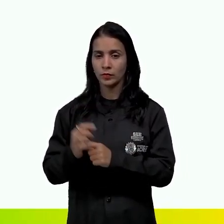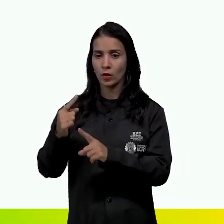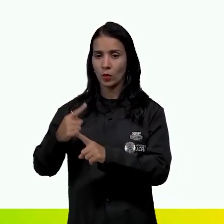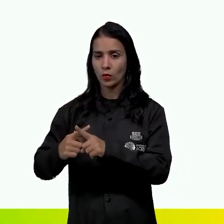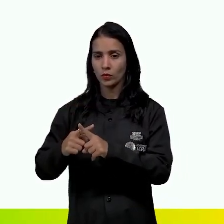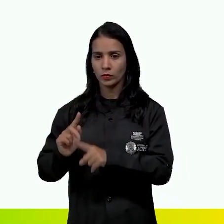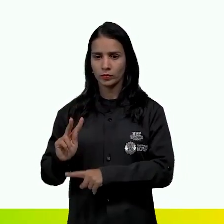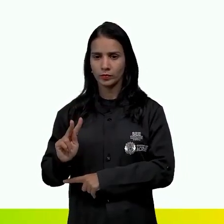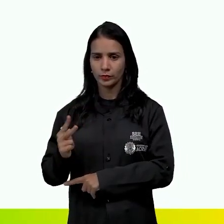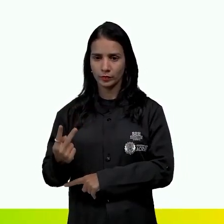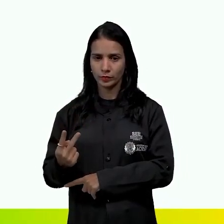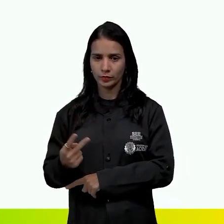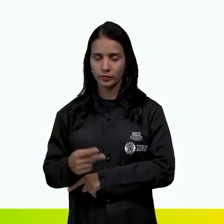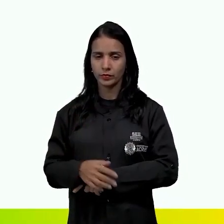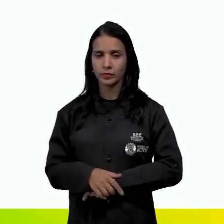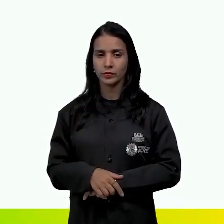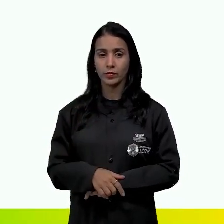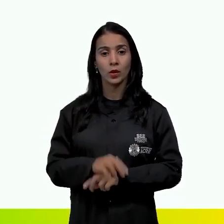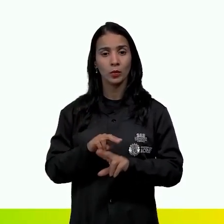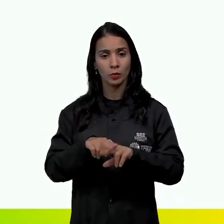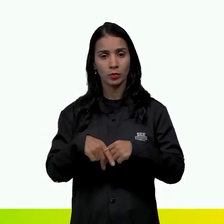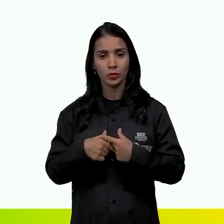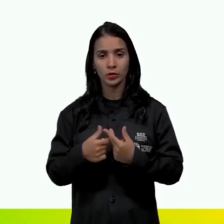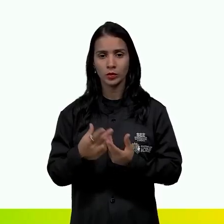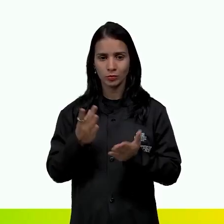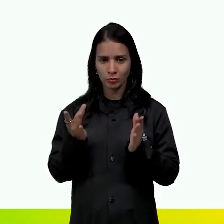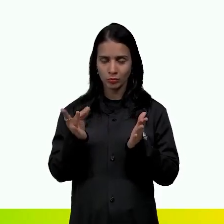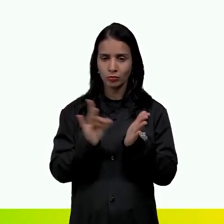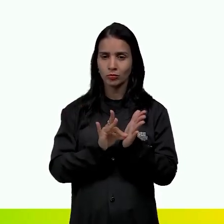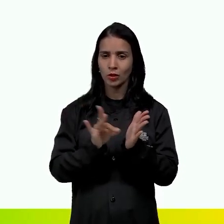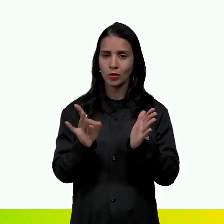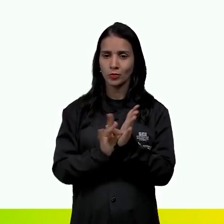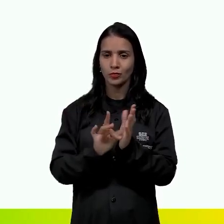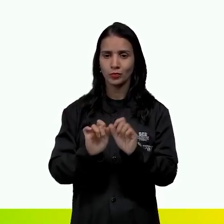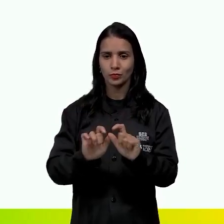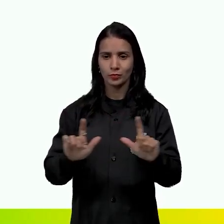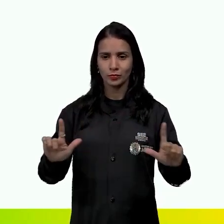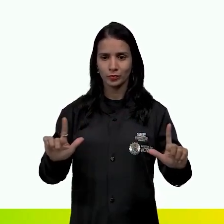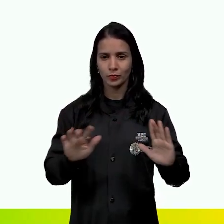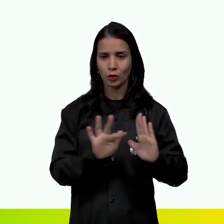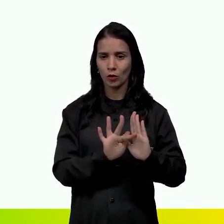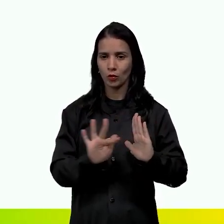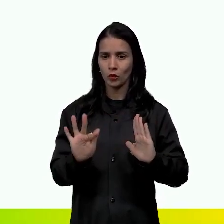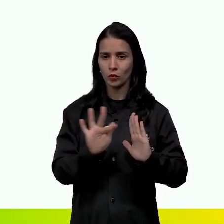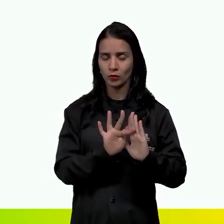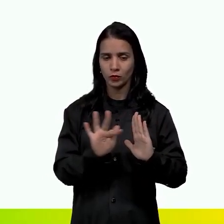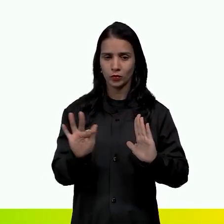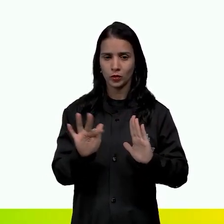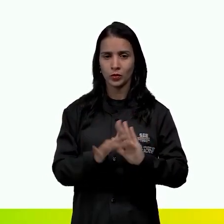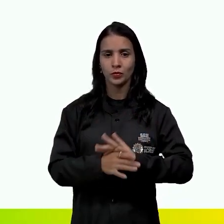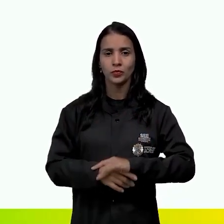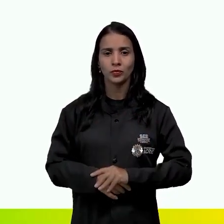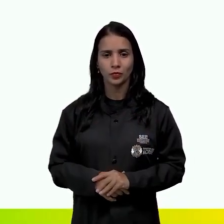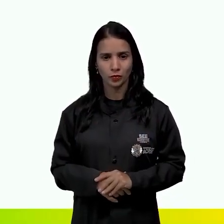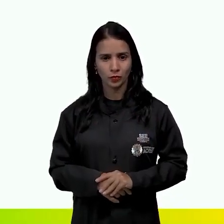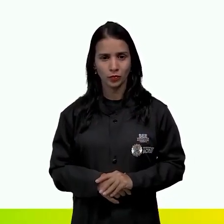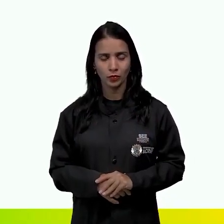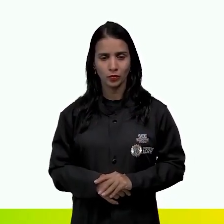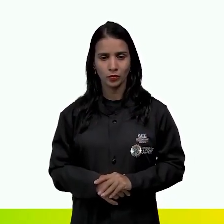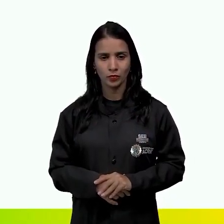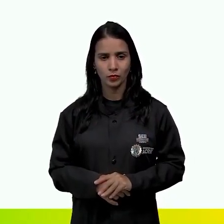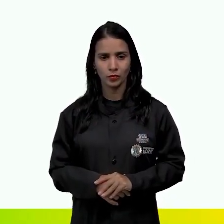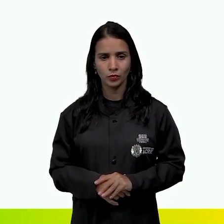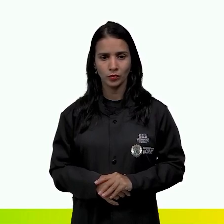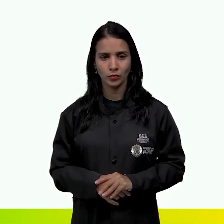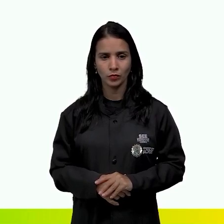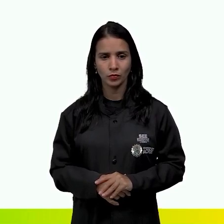aqui é o lado L. Mais ainda, como eu já sei o lado L,